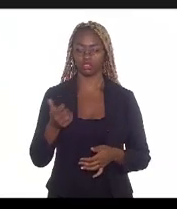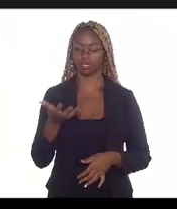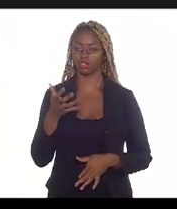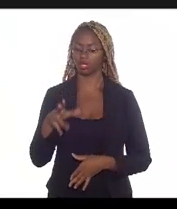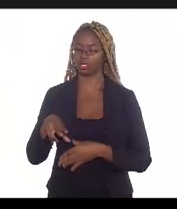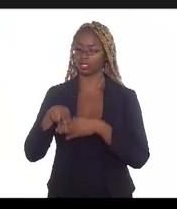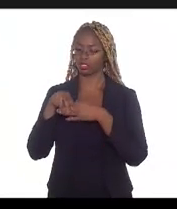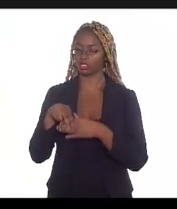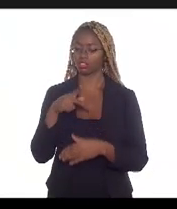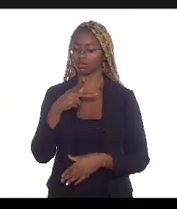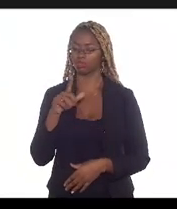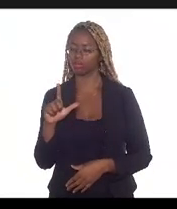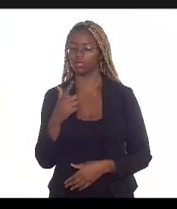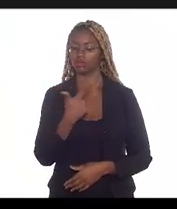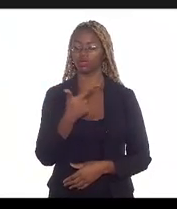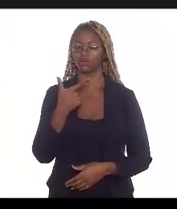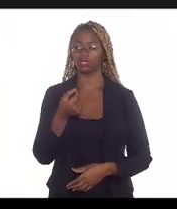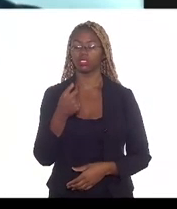de lei